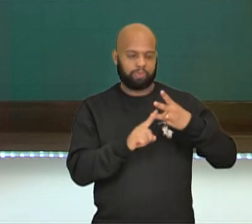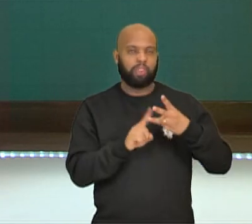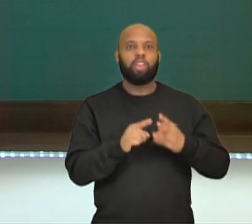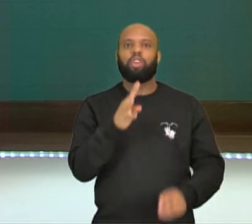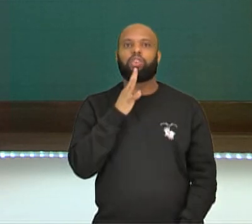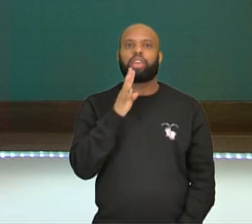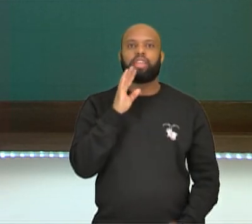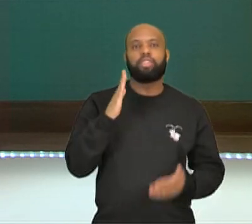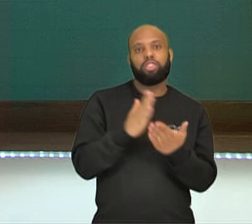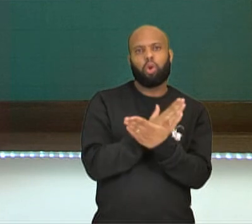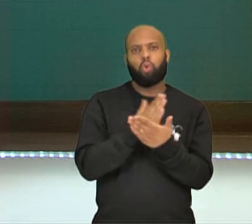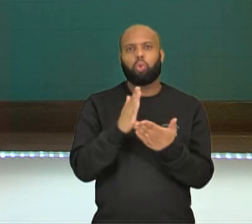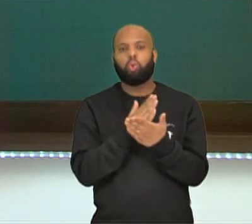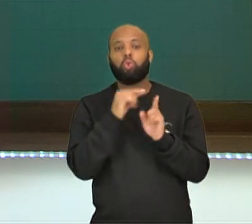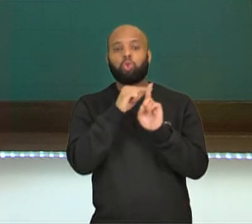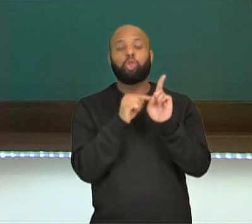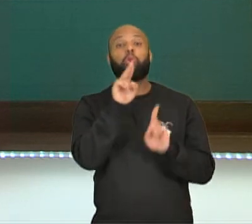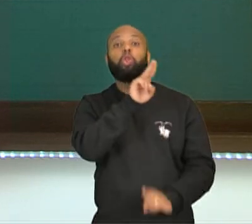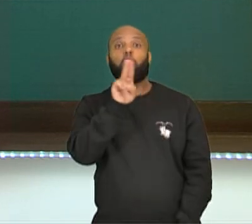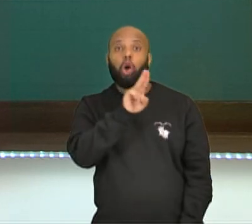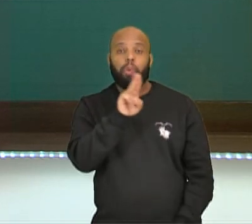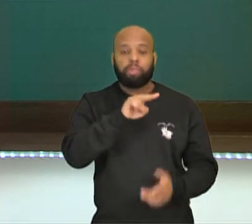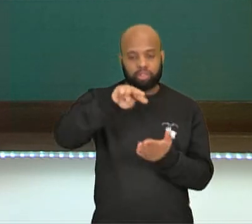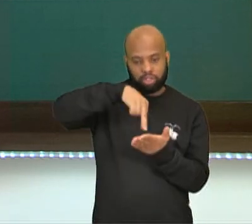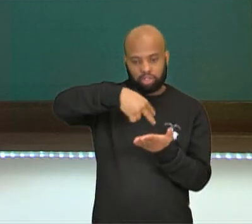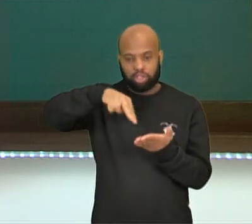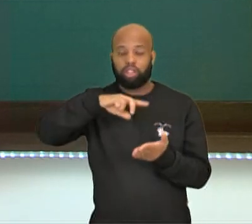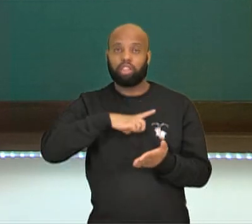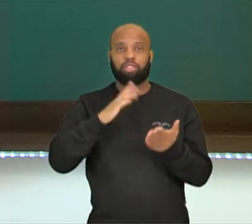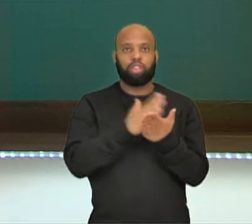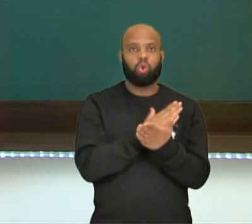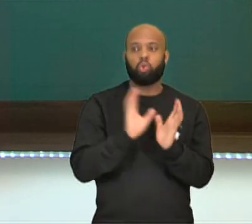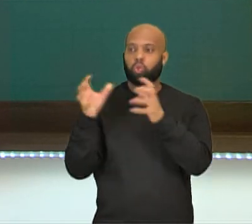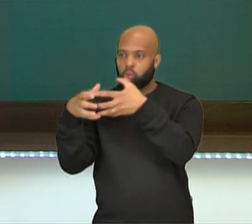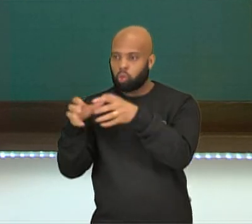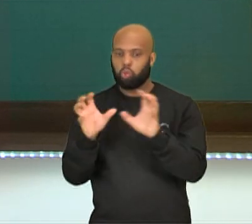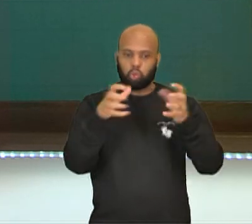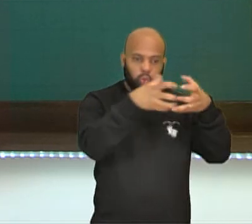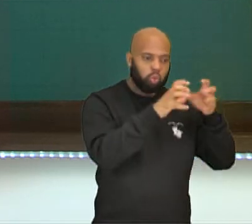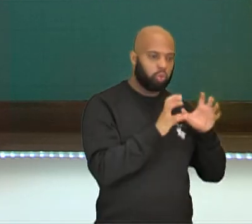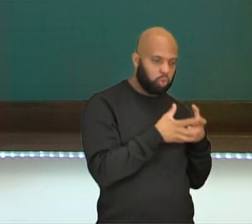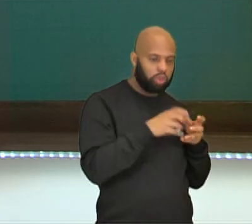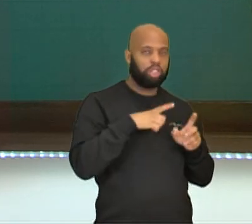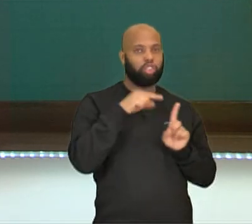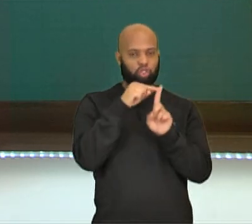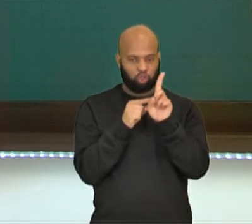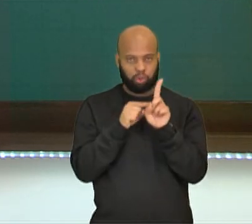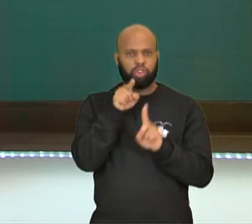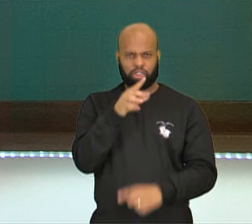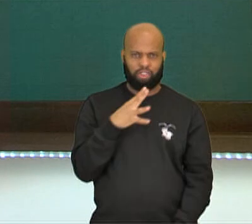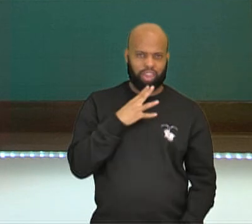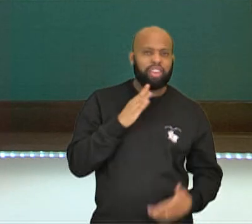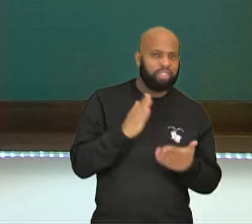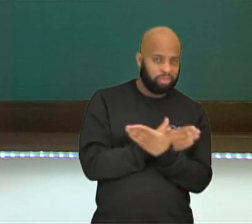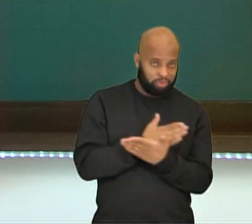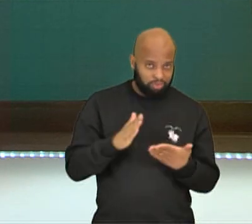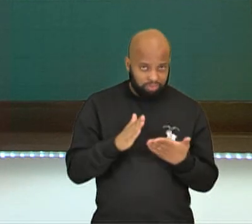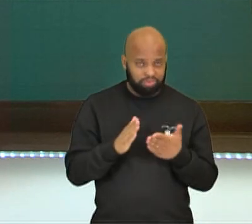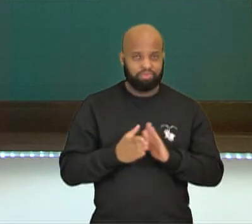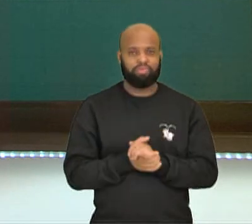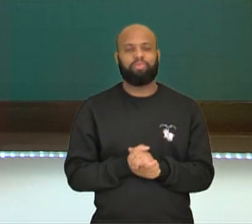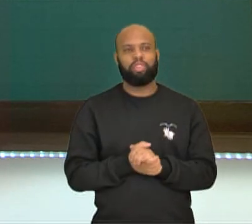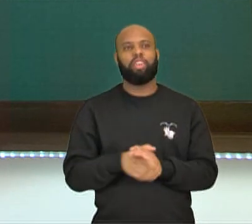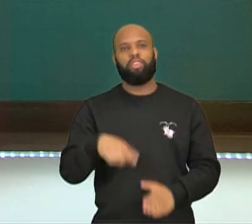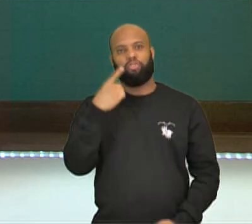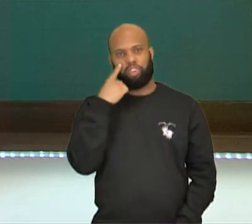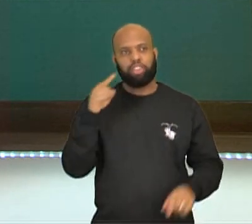Conhece alguma classificação da dança? Então, a dança ela tem algumas classificações, Você conhece alguma delas?